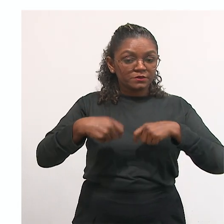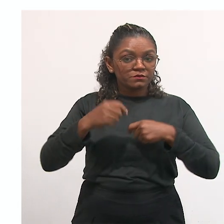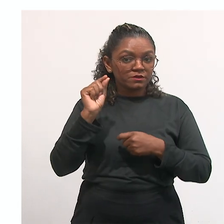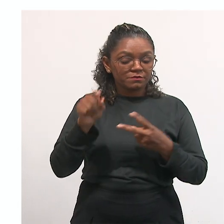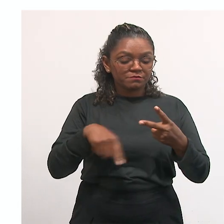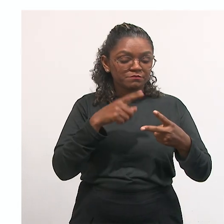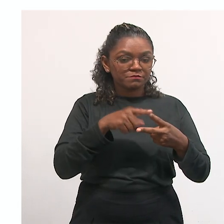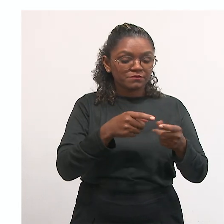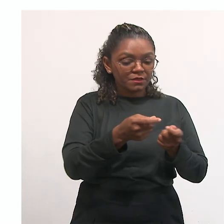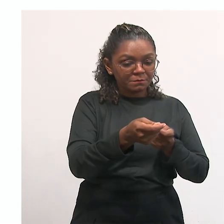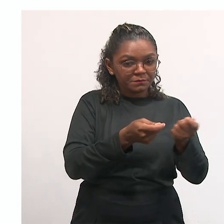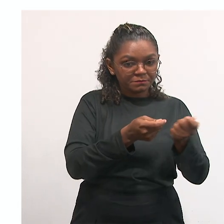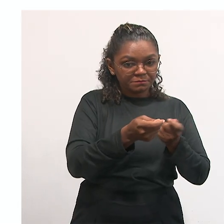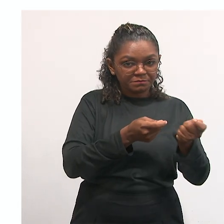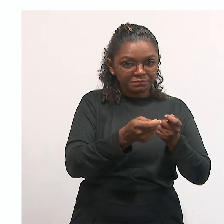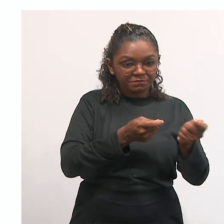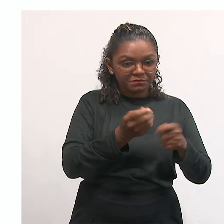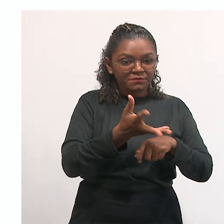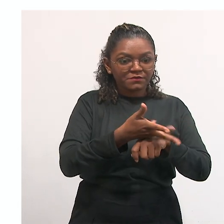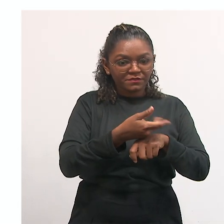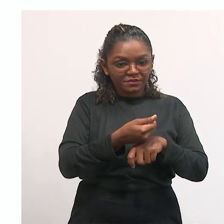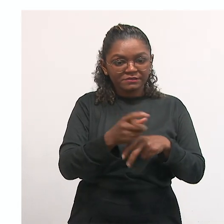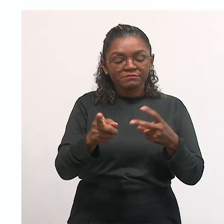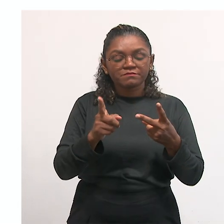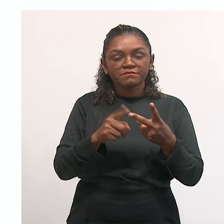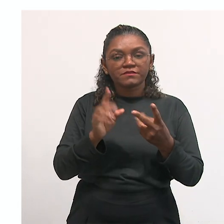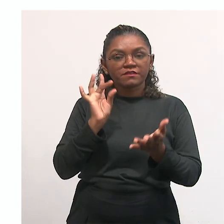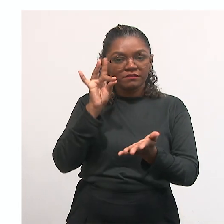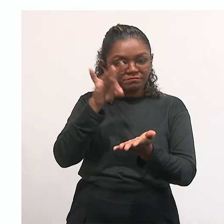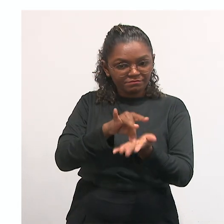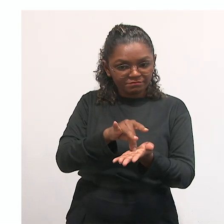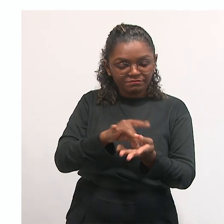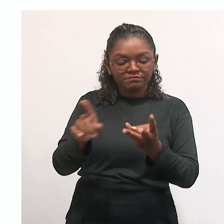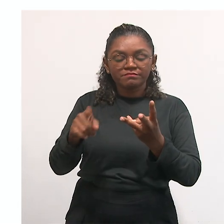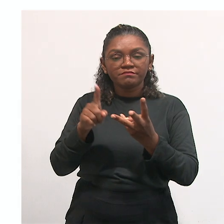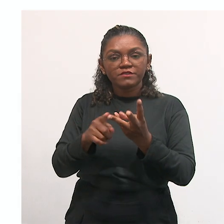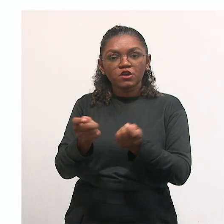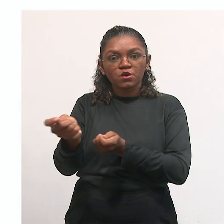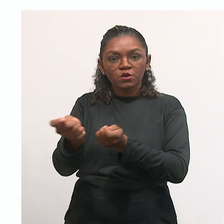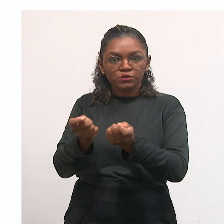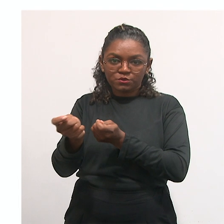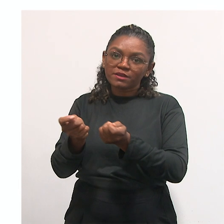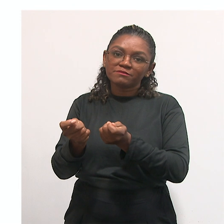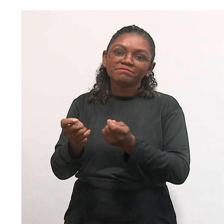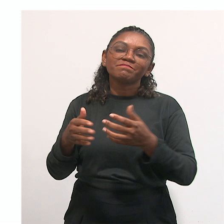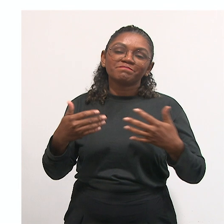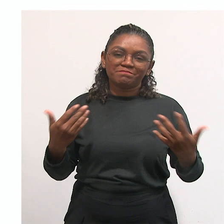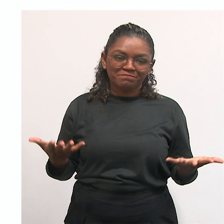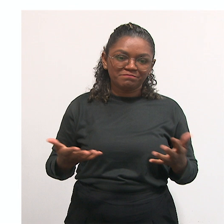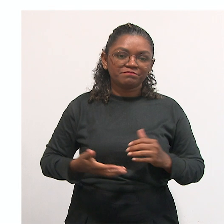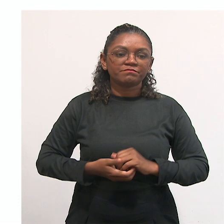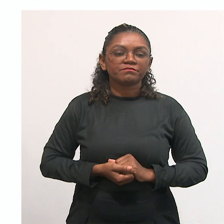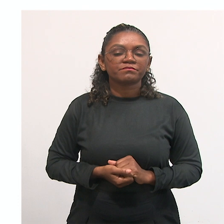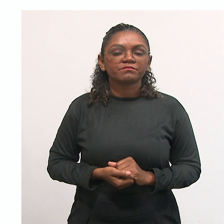principal objetivo aqui, realizar a garantia da qualidade e controlar a qualidade.